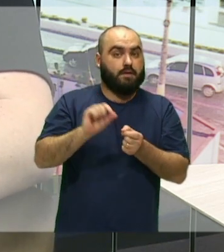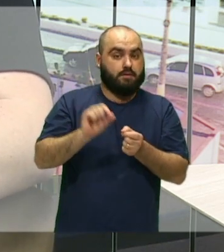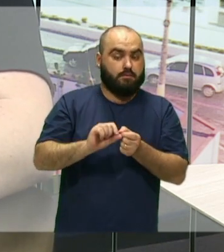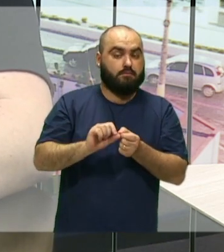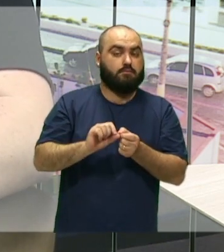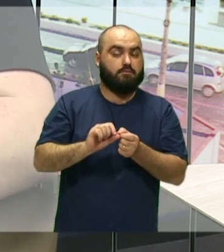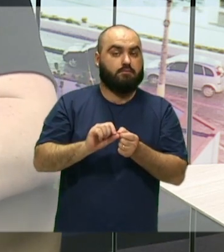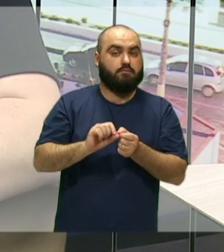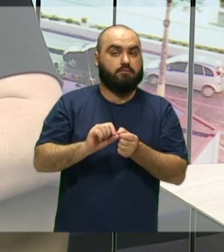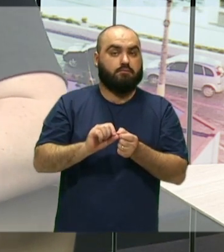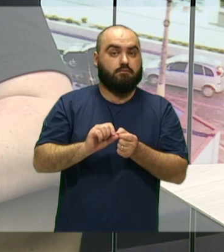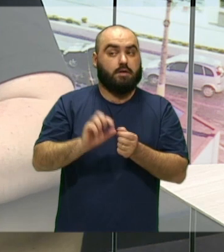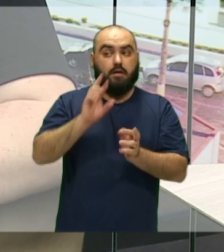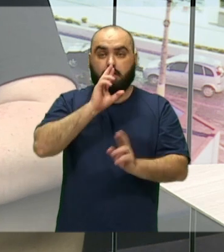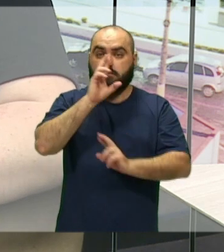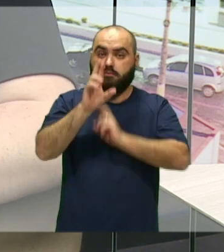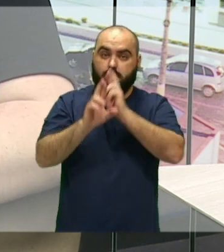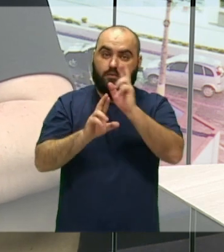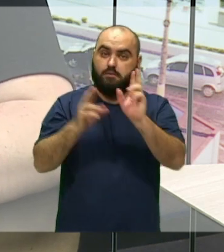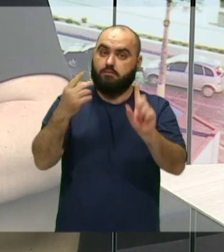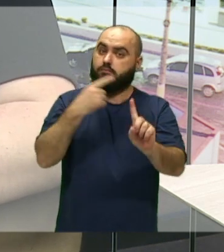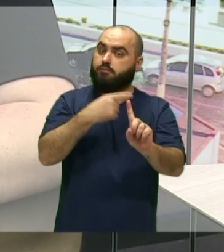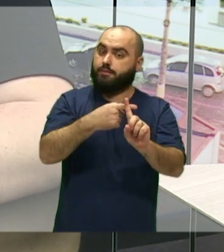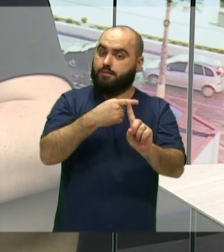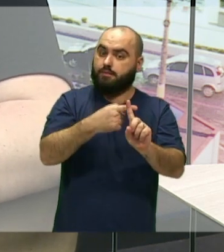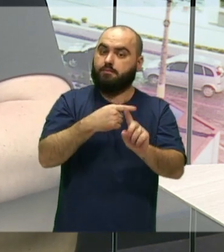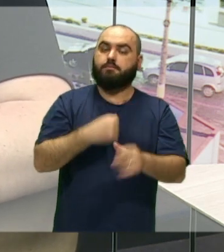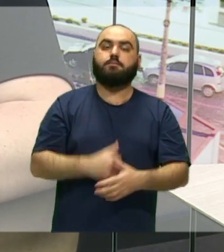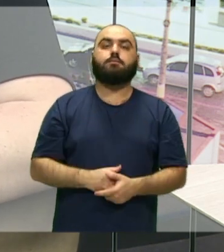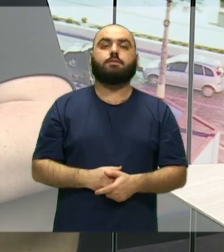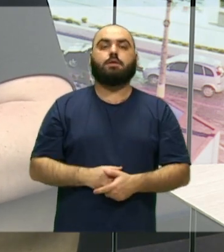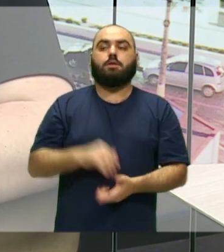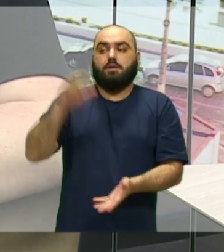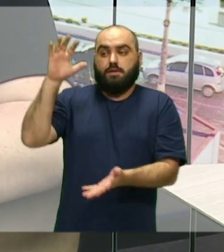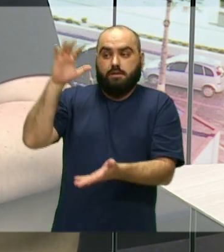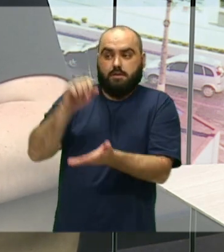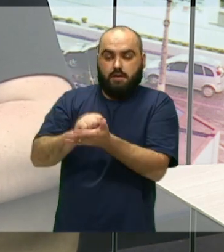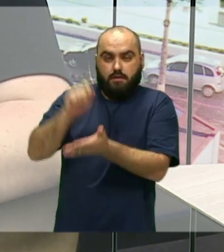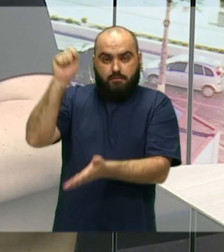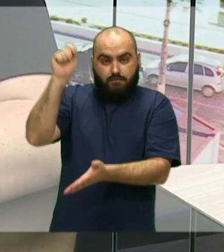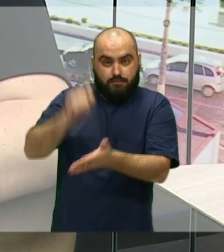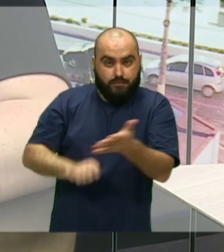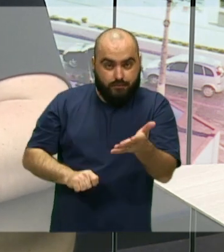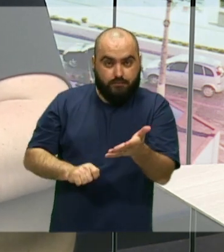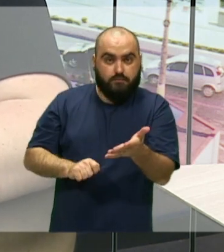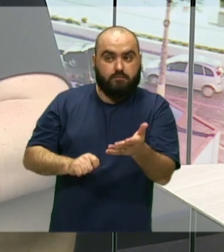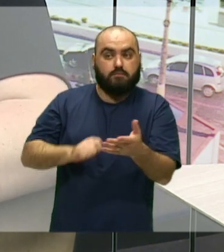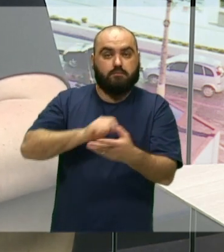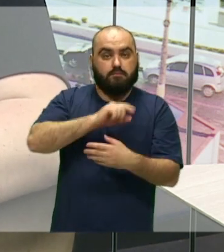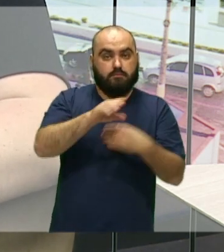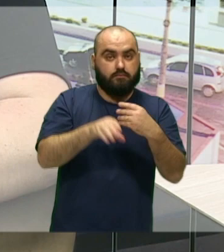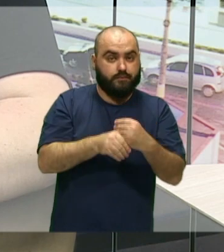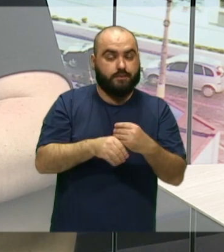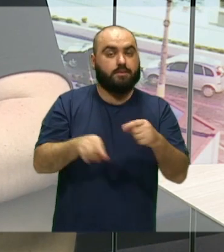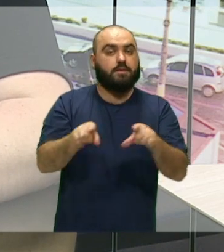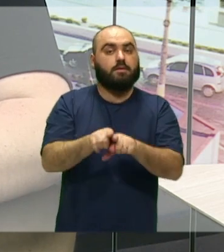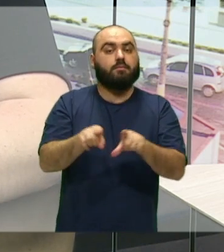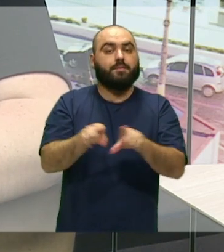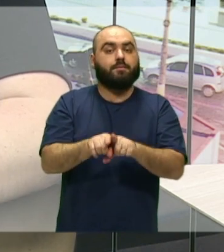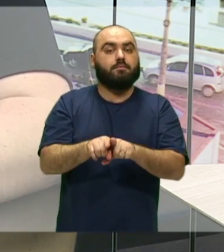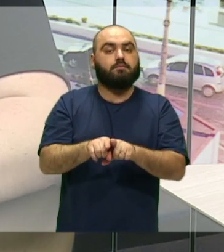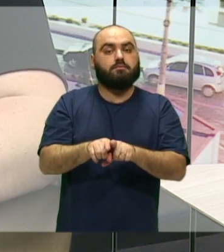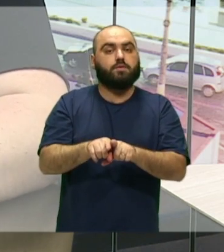eh resultados né e escrever o projeto e além do projeto ela tem que anexar um